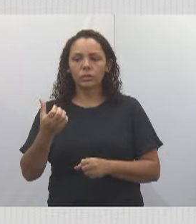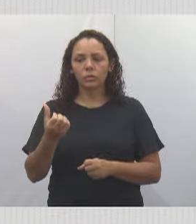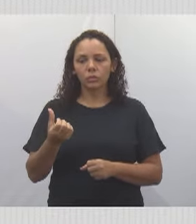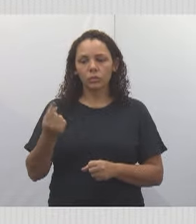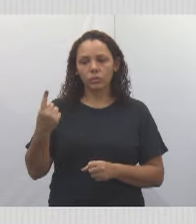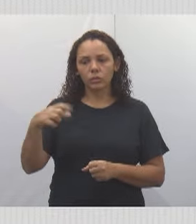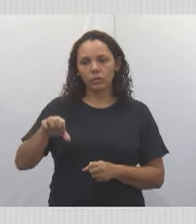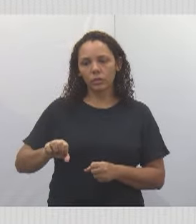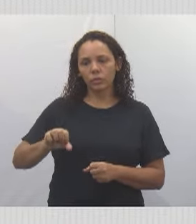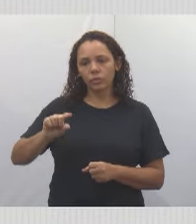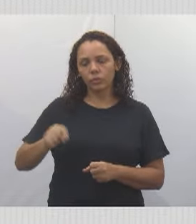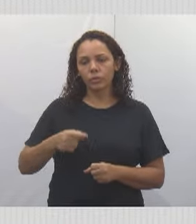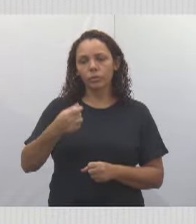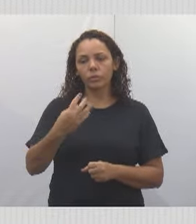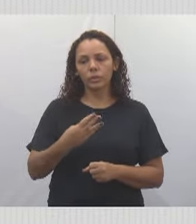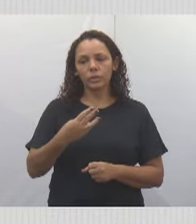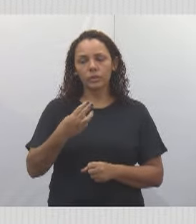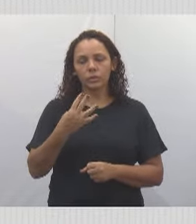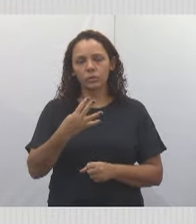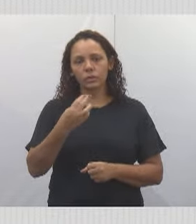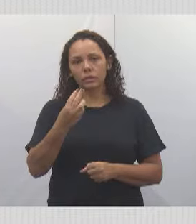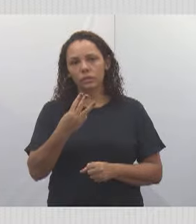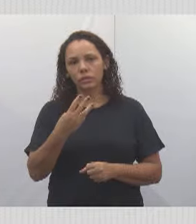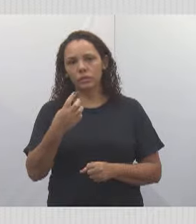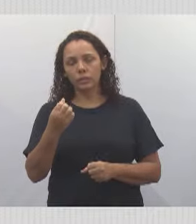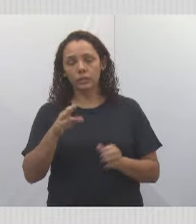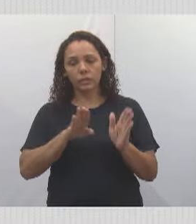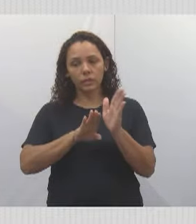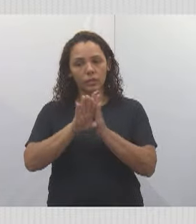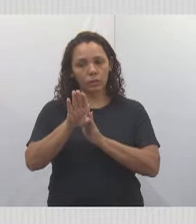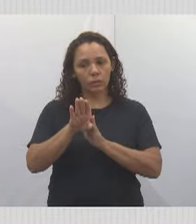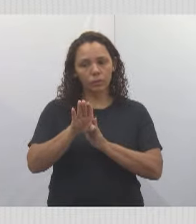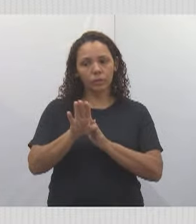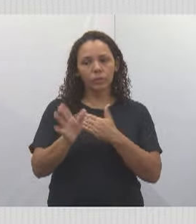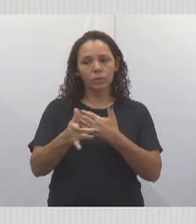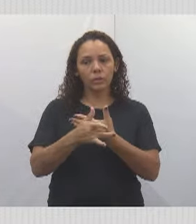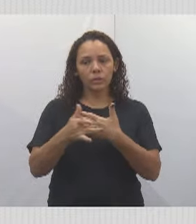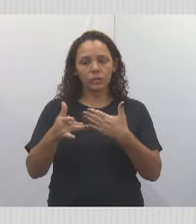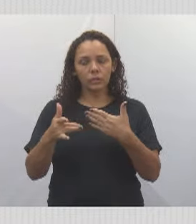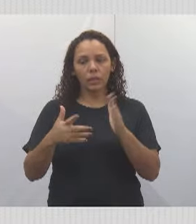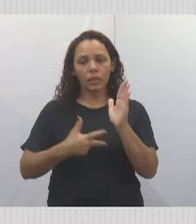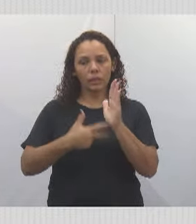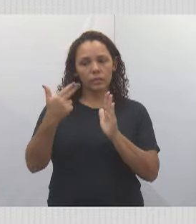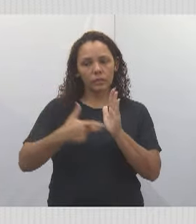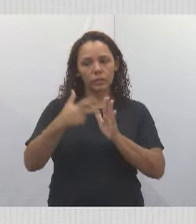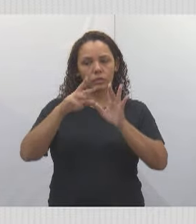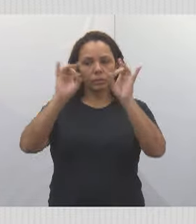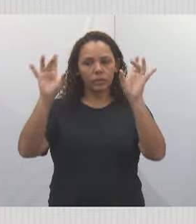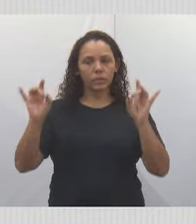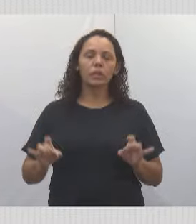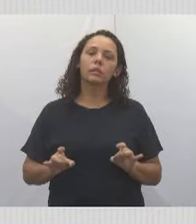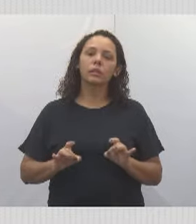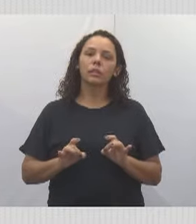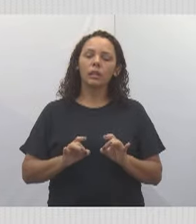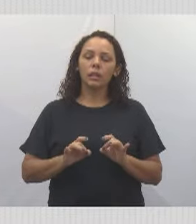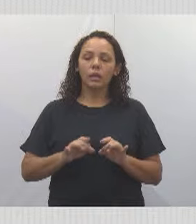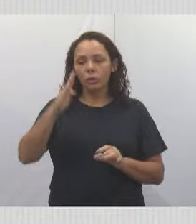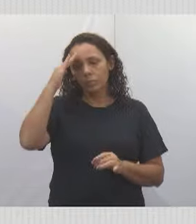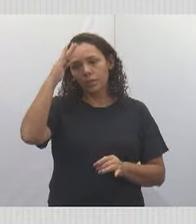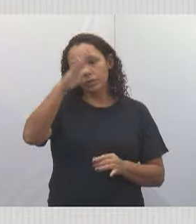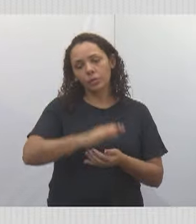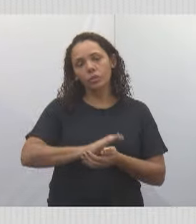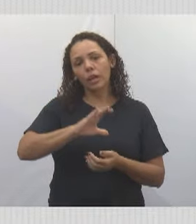19.436. Destacamos aqui um aumento nas cirurgias ambulatoriais especializadas, principalmente catarata, na qual foram